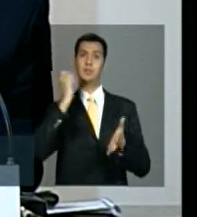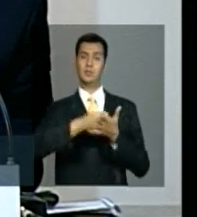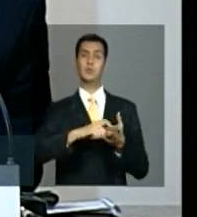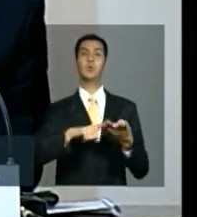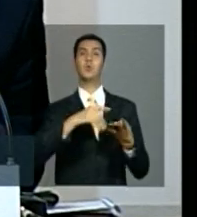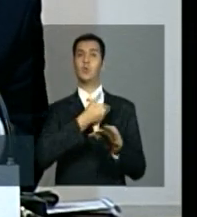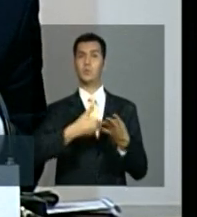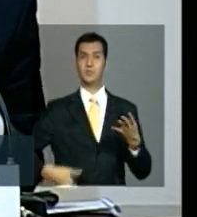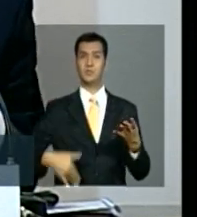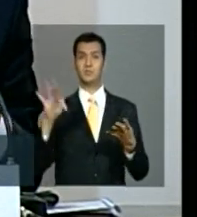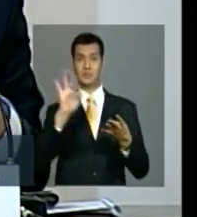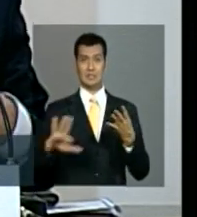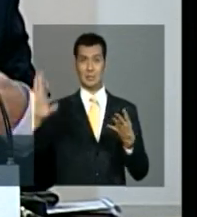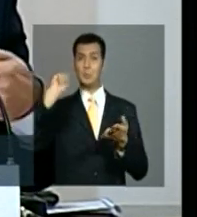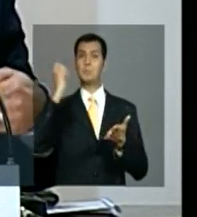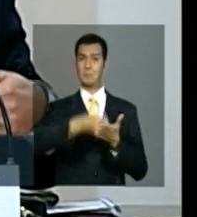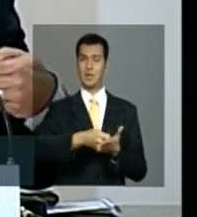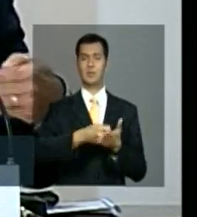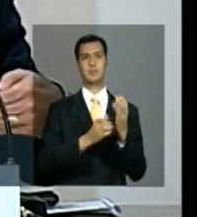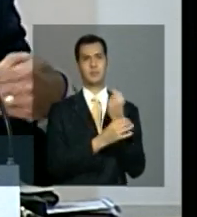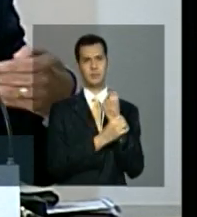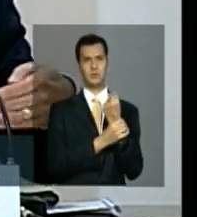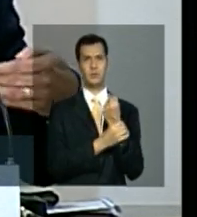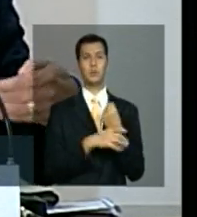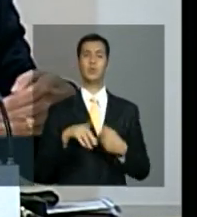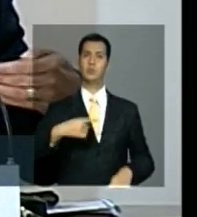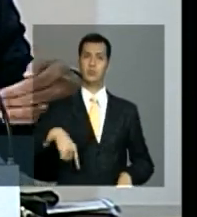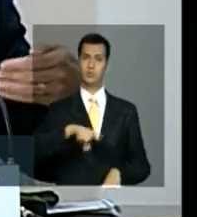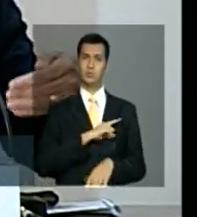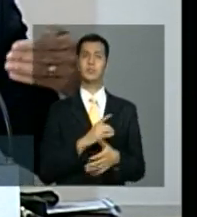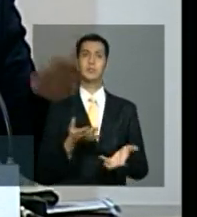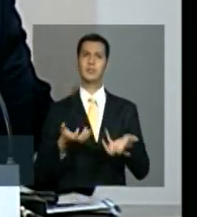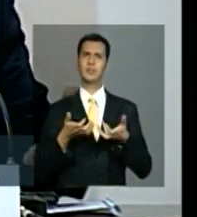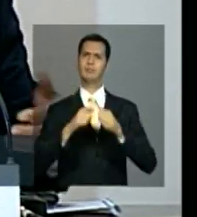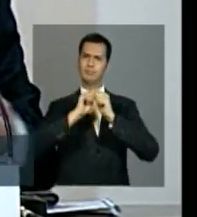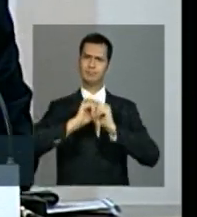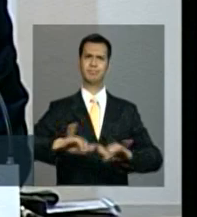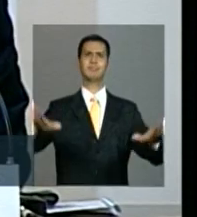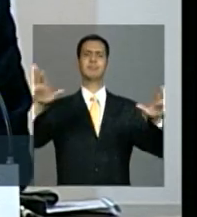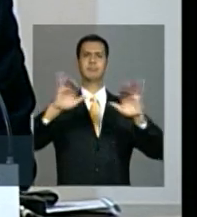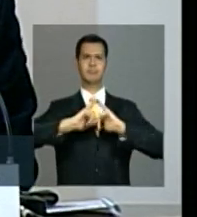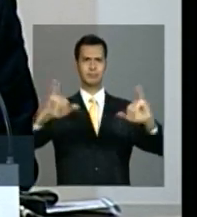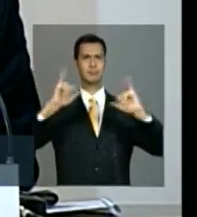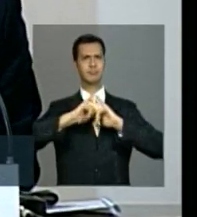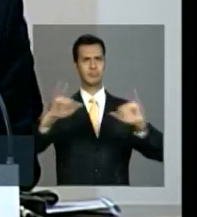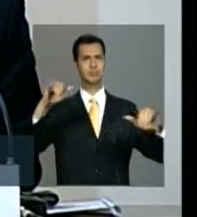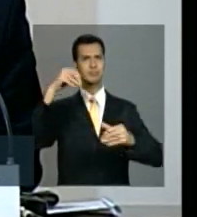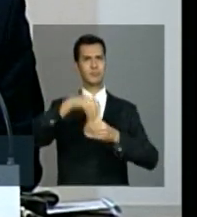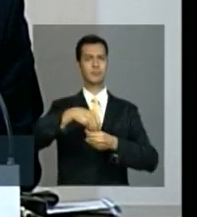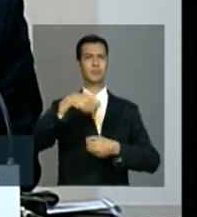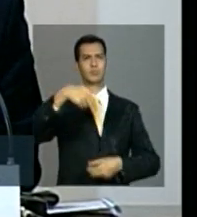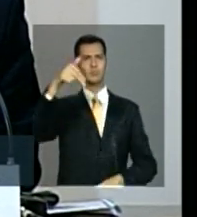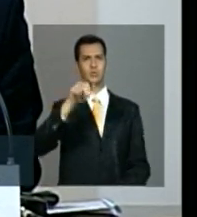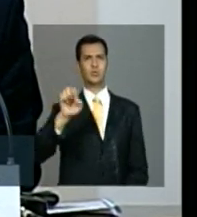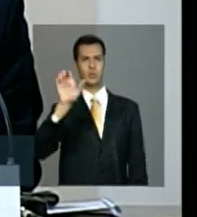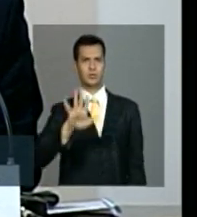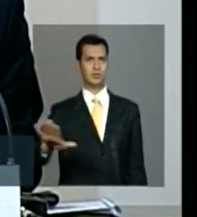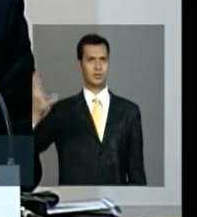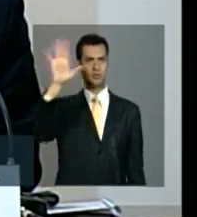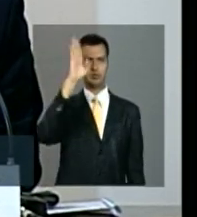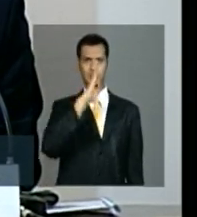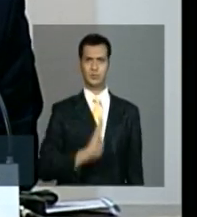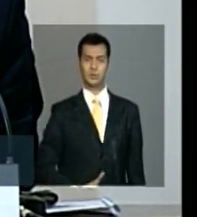união então é um instrumento que a gente quer ver cada vez mais disseminado no nordeste brasileiro mas ainda